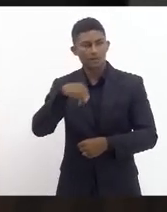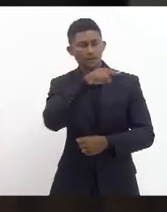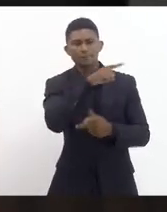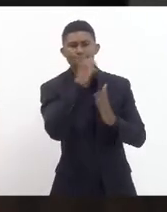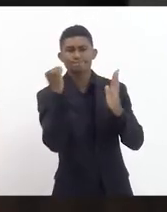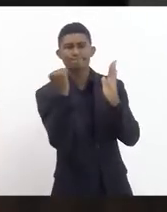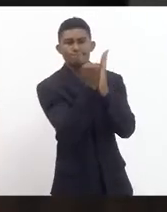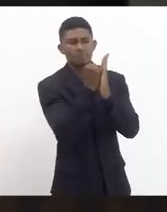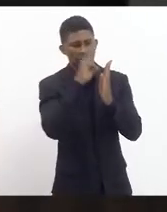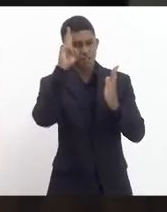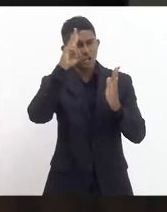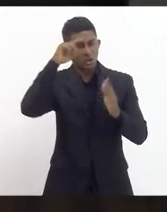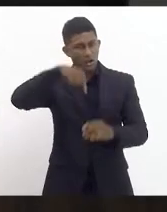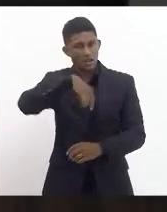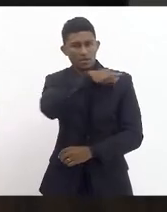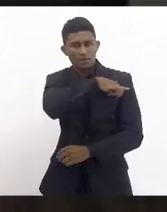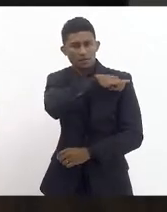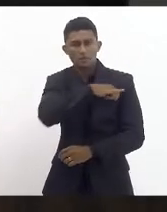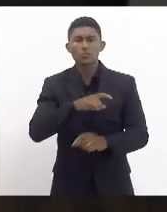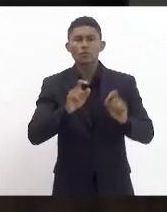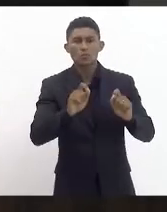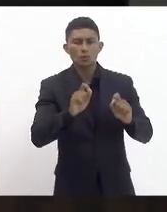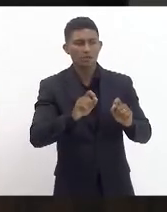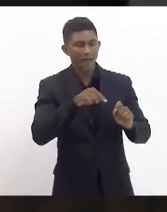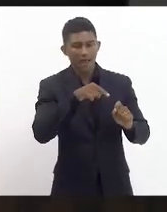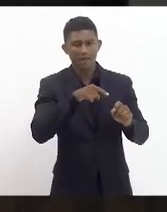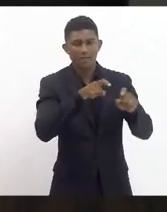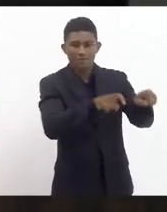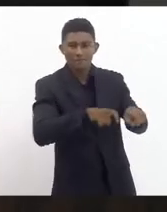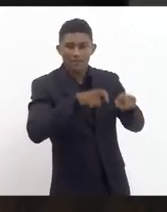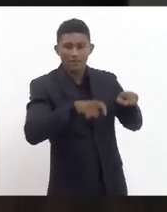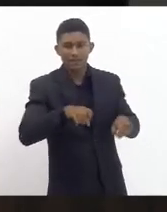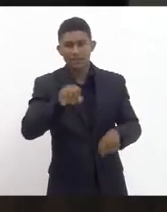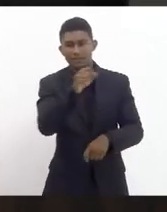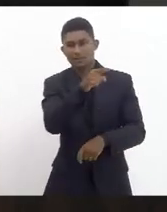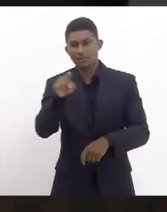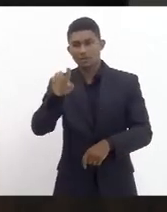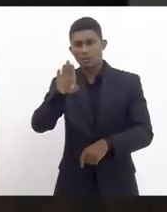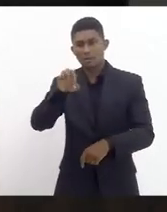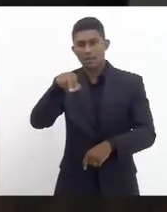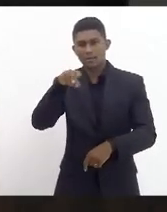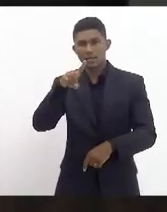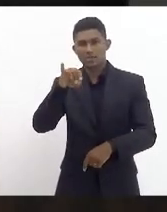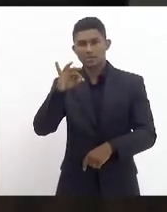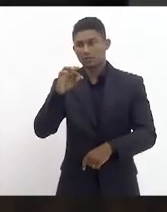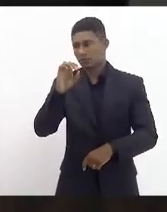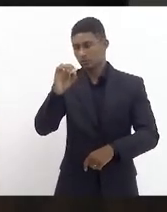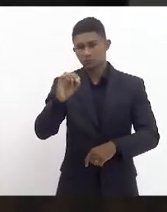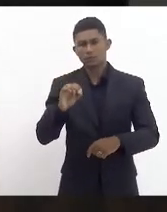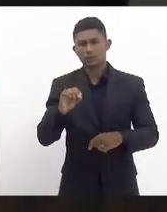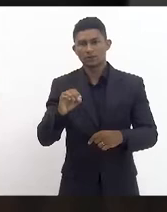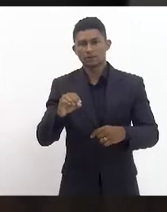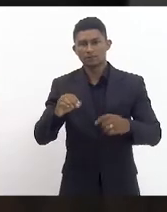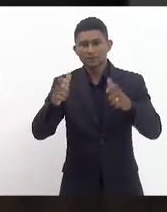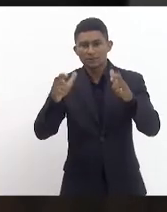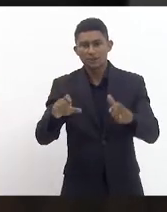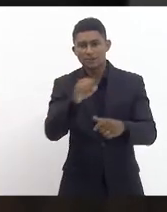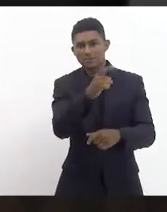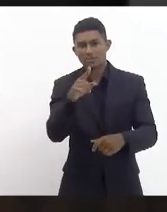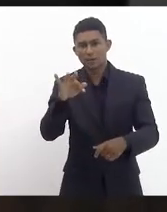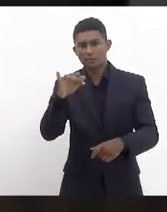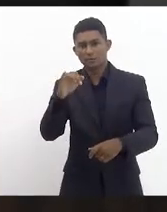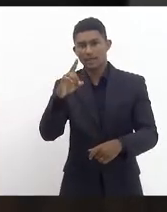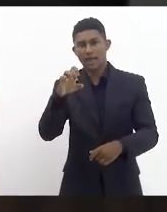e cultural do Estado do Rio de Janeiro, o quilombo Fazenda São Benedito, localizado em São Findeles, no Rio de Janeiro, e da outras